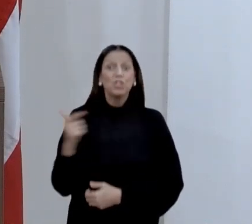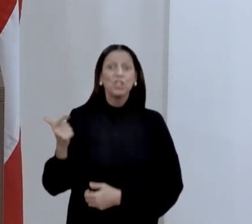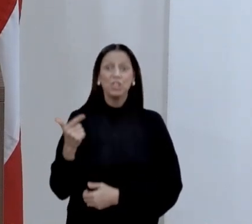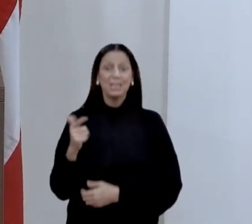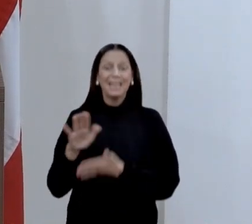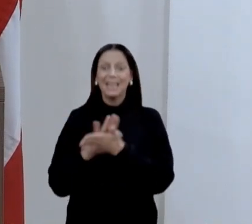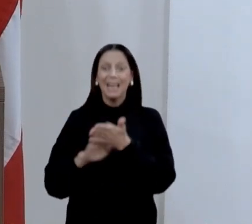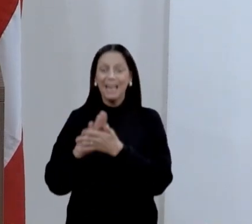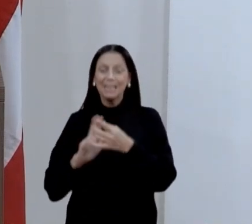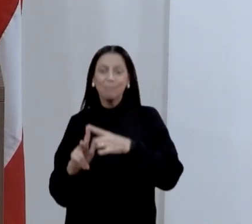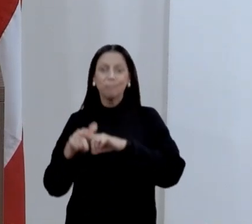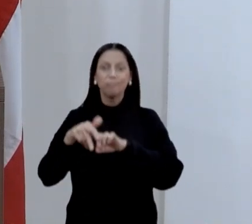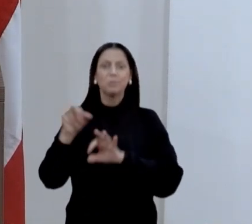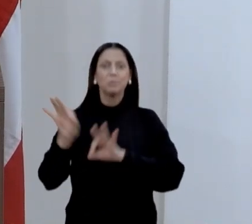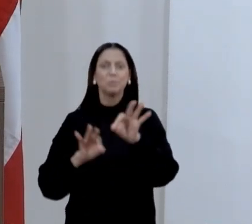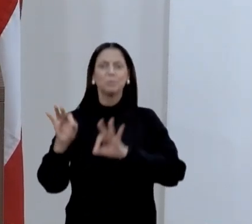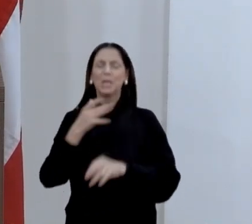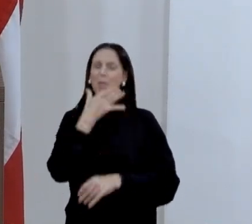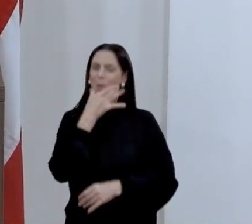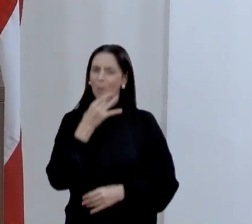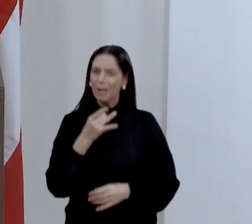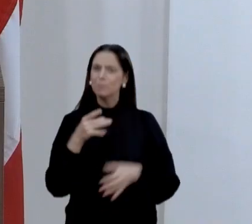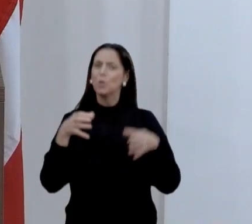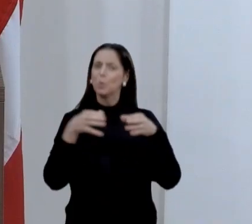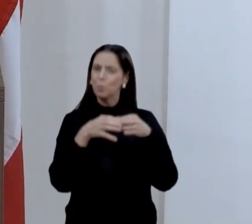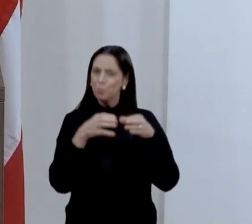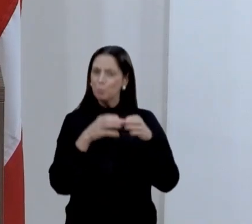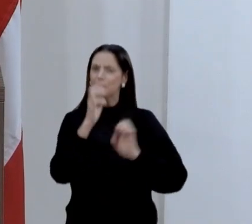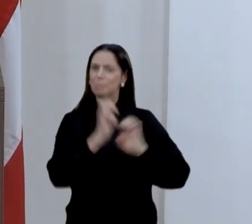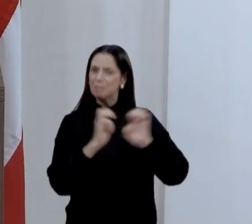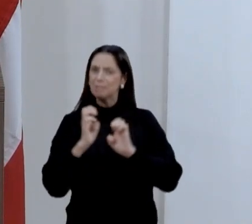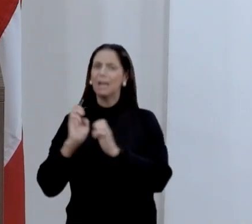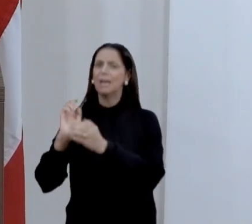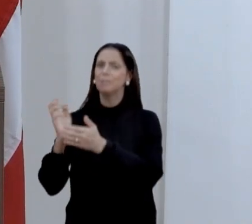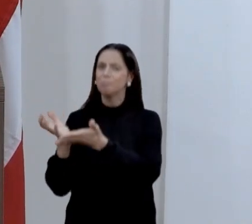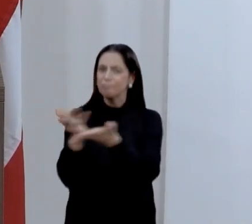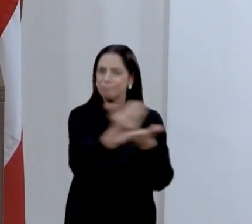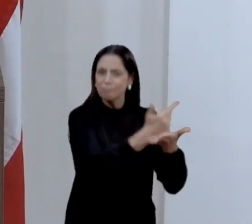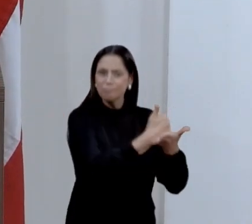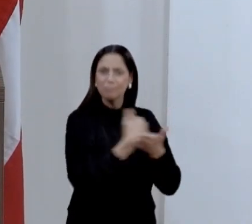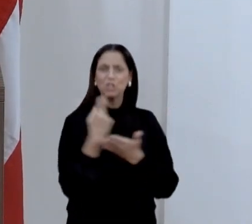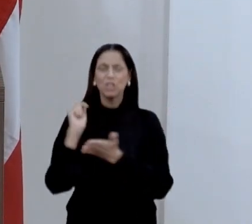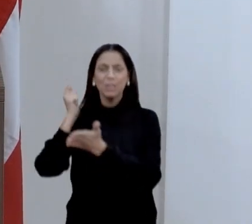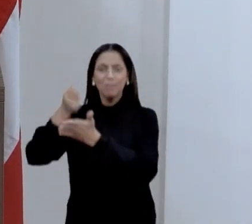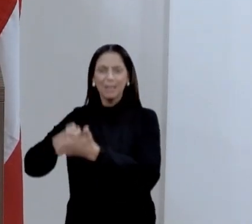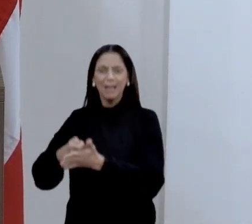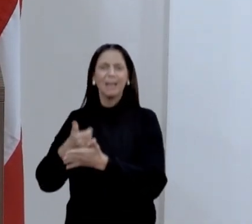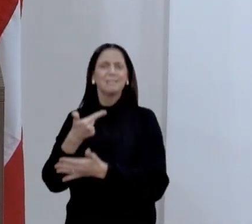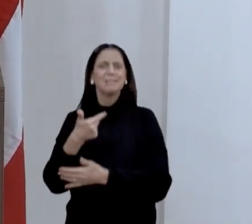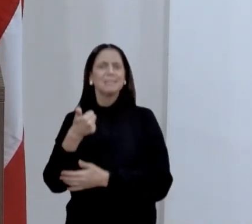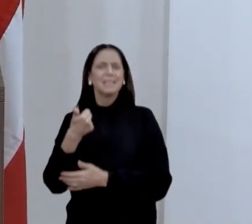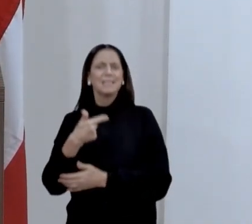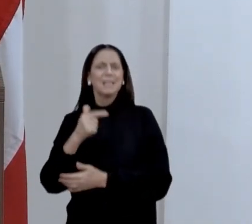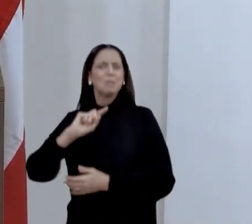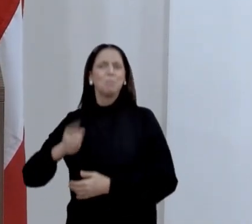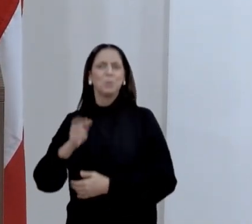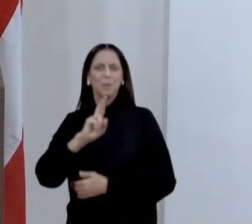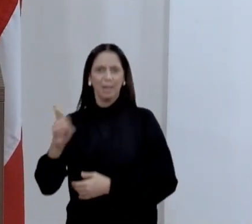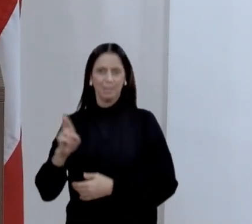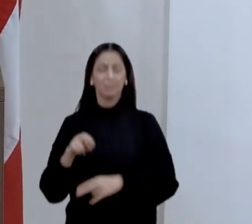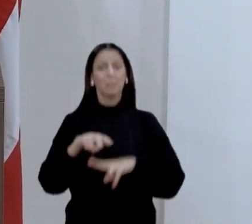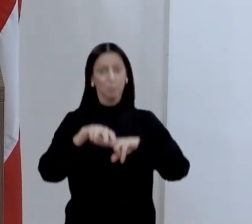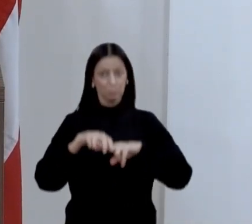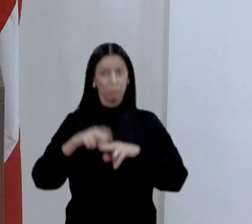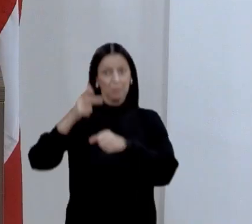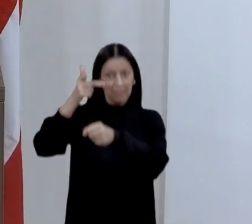manutenção, eles reuniram 17 mil, se eu não me engano, foram os empresários que se reuniram ali e fizeram manutenção, porque nem empresa de manutenção. Acabei de fazer um requerimento, e por isso está aqui, está